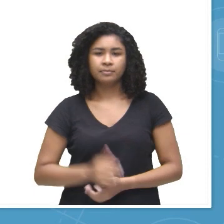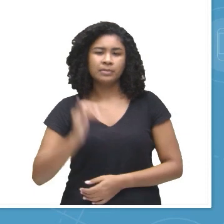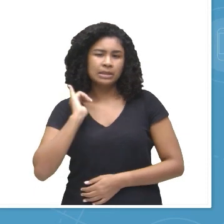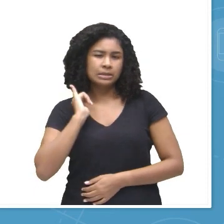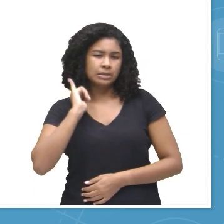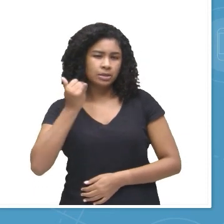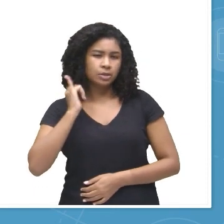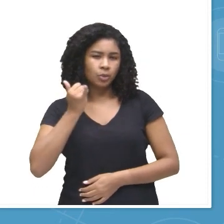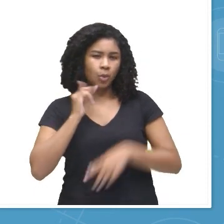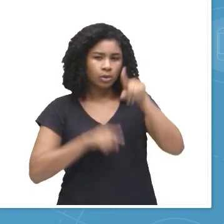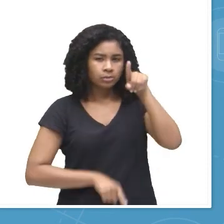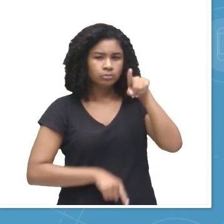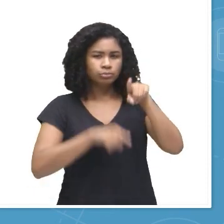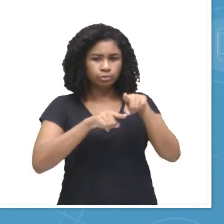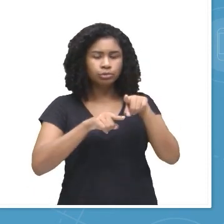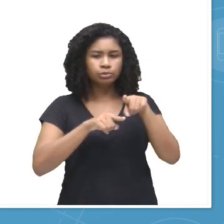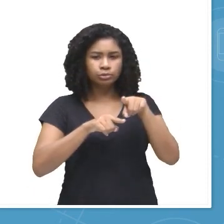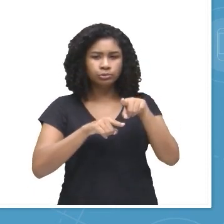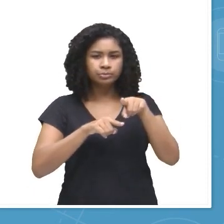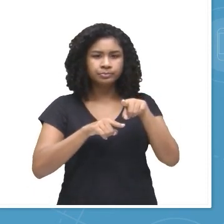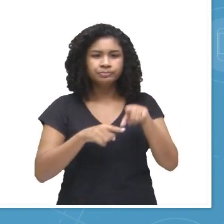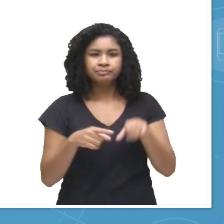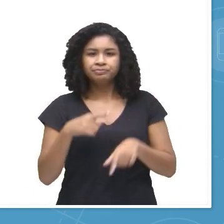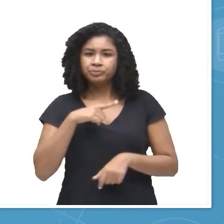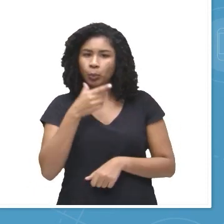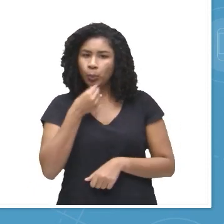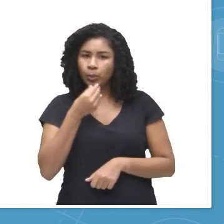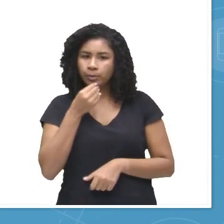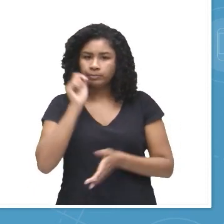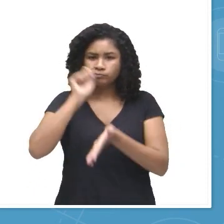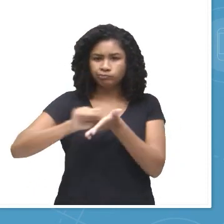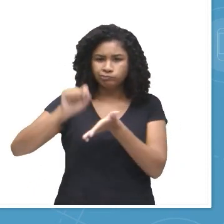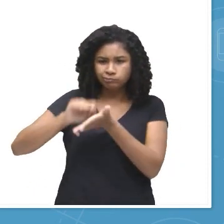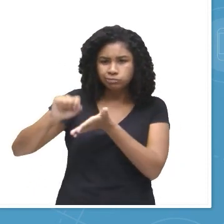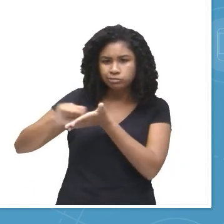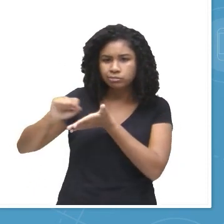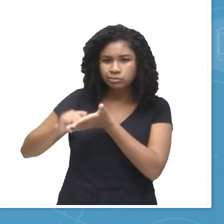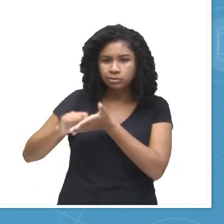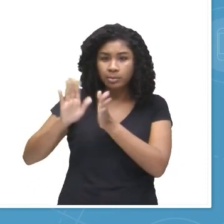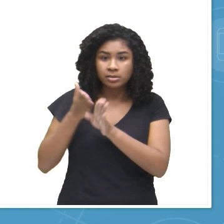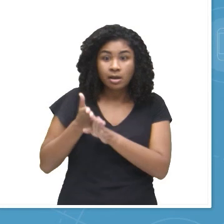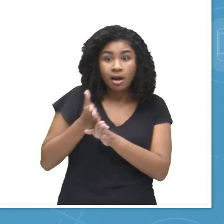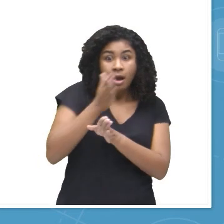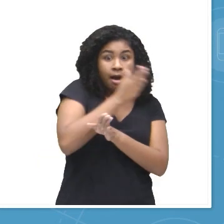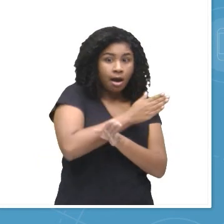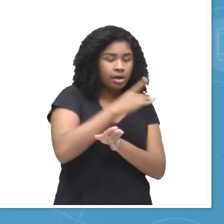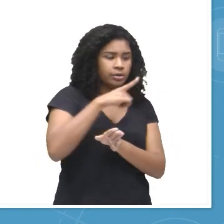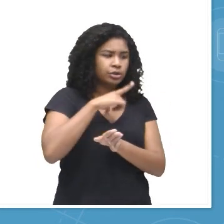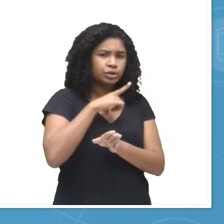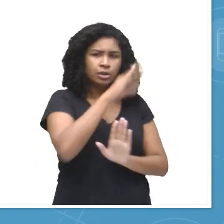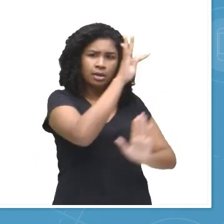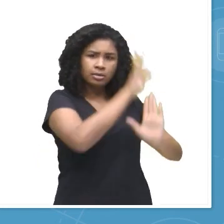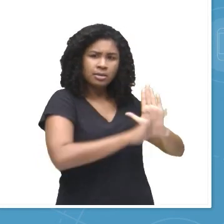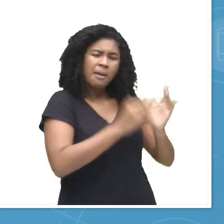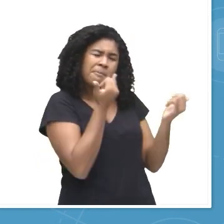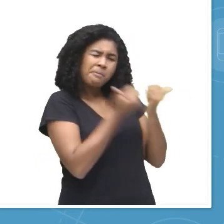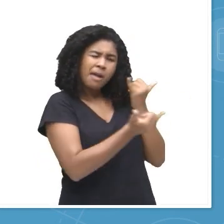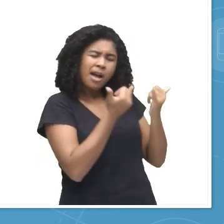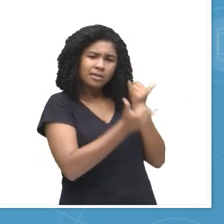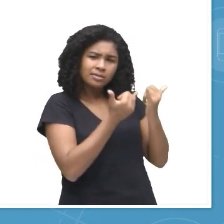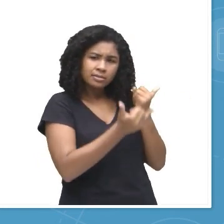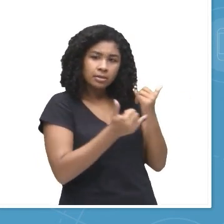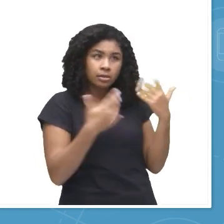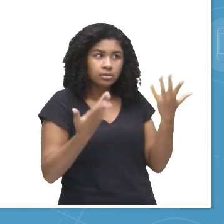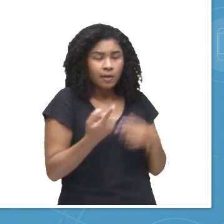poema No Meio do Caminho, de Carlos Drummond de Andrade. Então, a pessoa que criou esse miniconto, ele